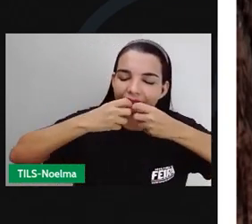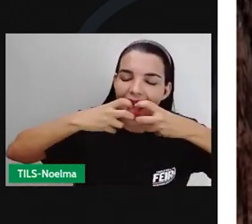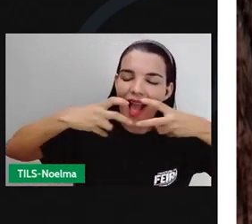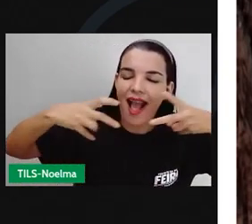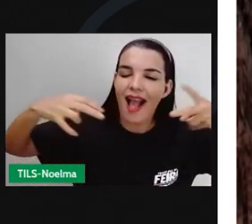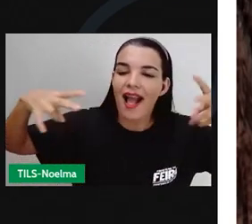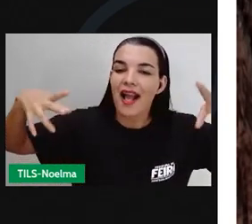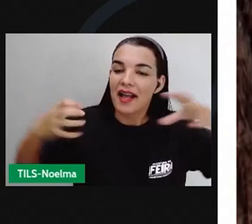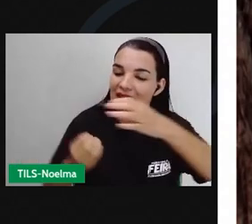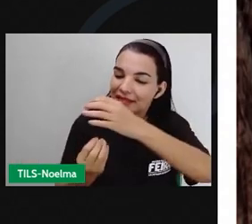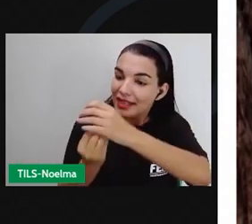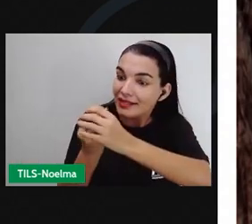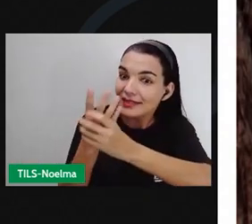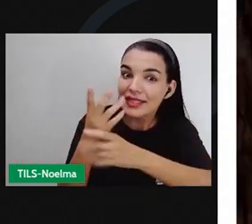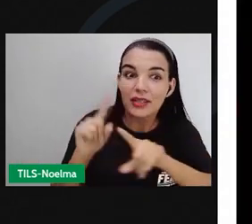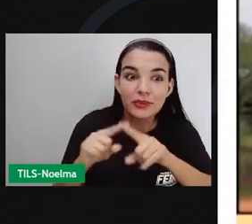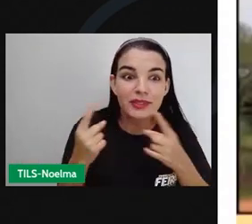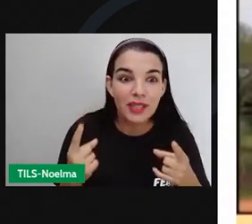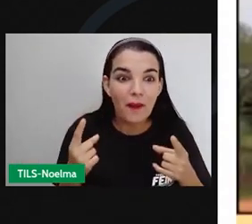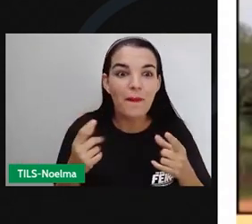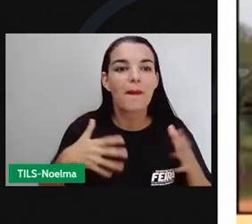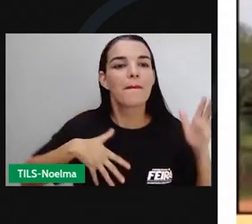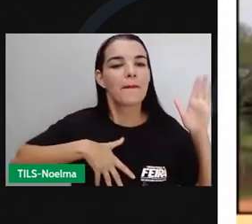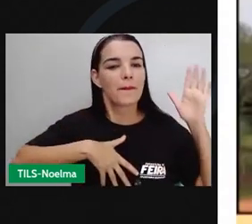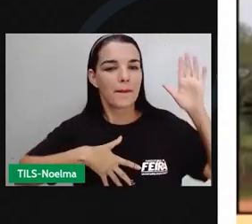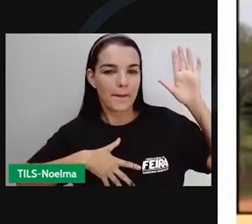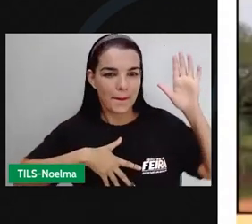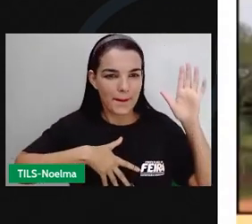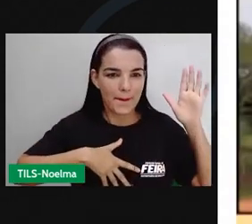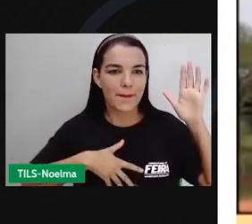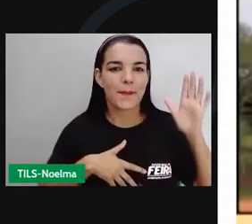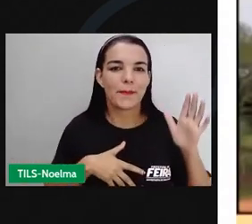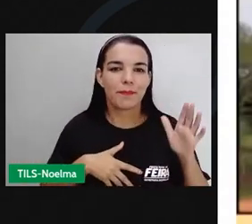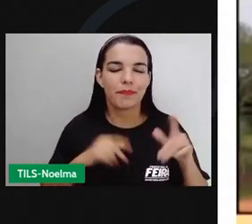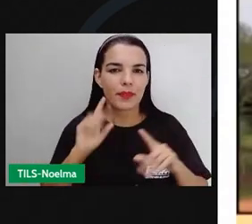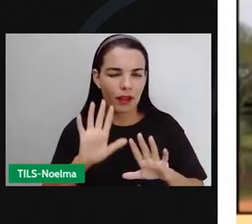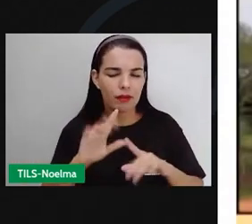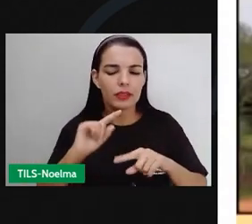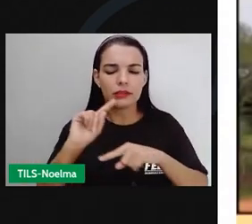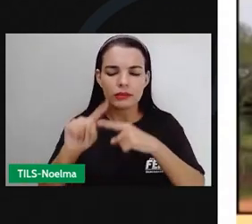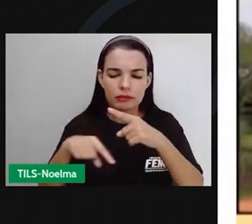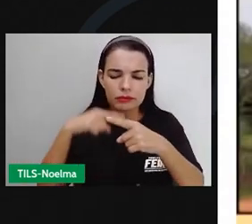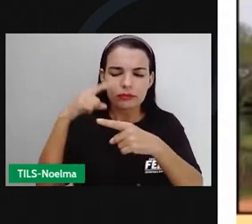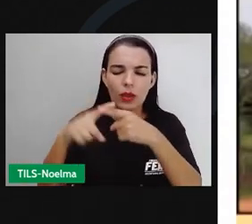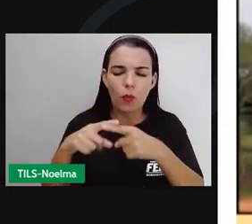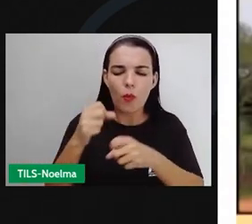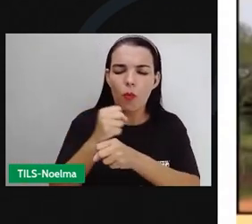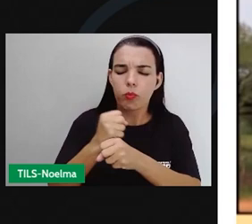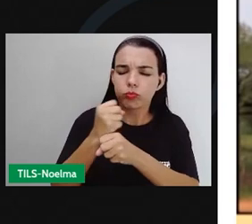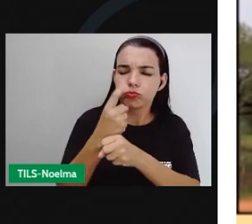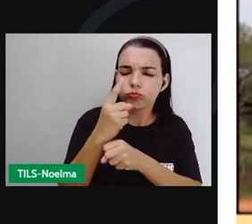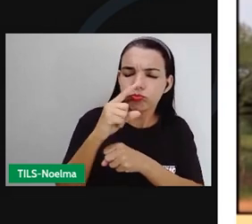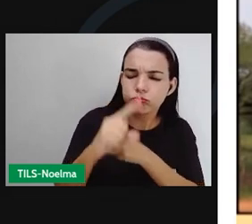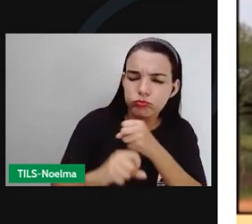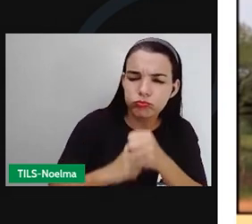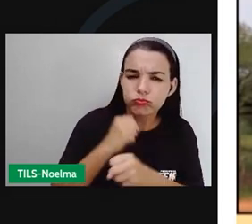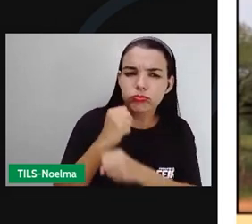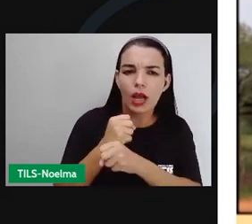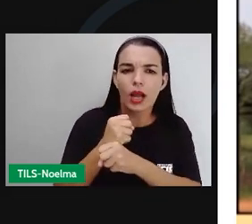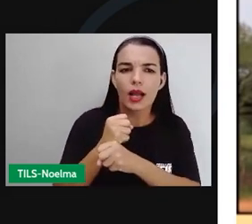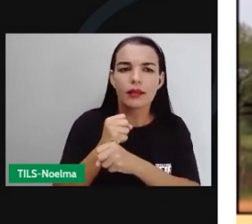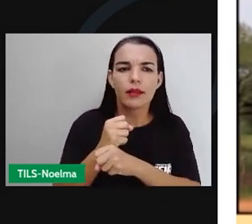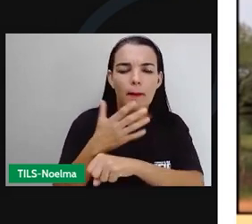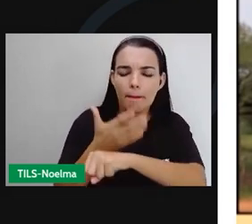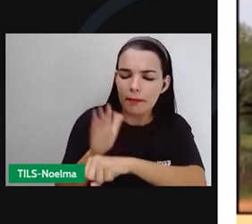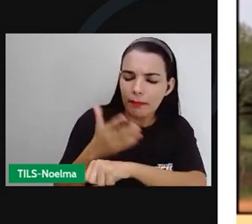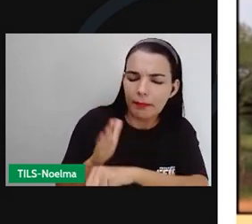nascer o chachado. Passamos mais de um ano estudando, pesquisando, ensaiando,